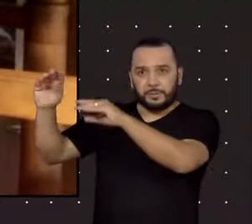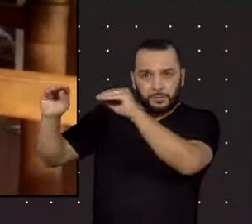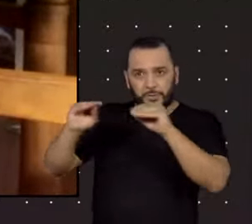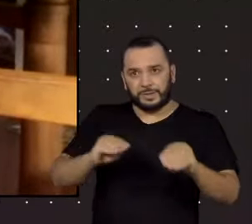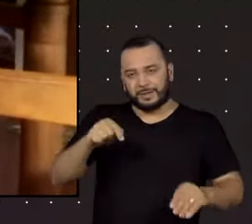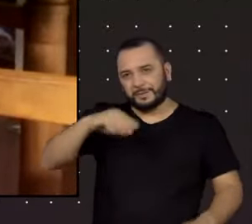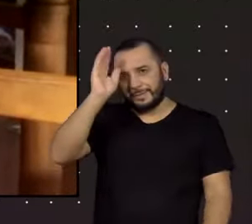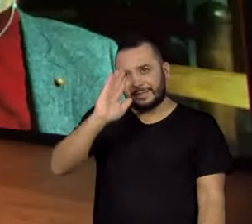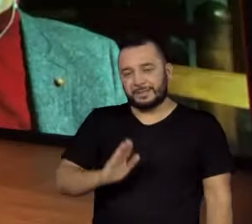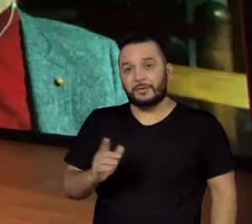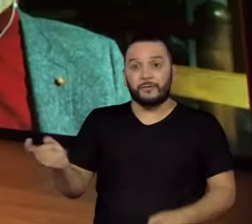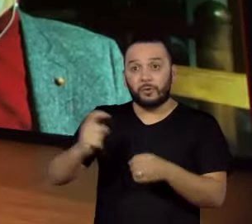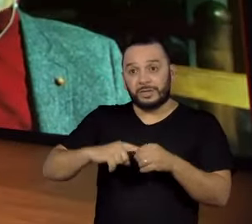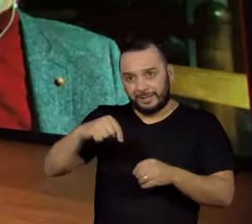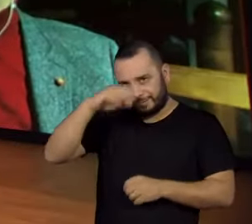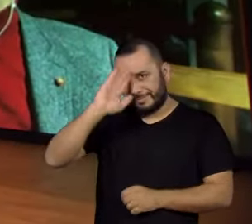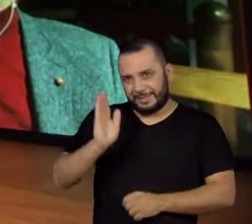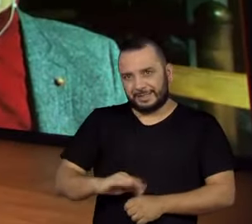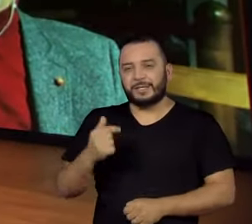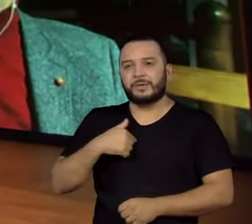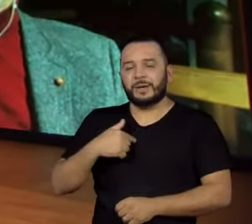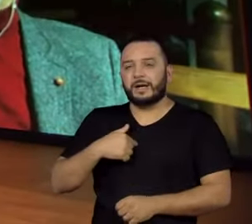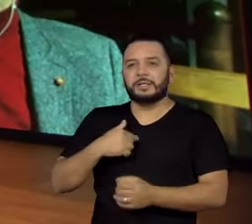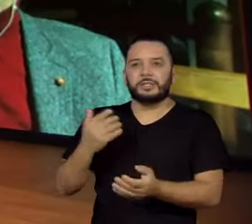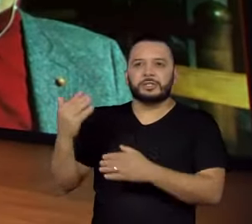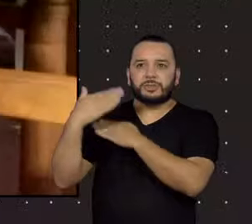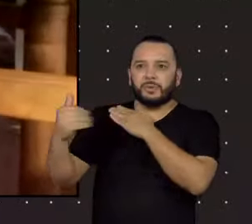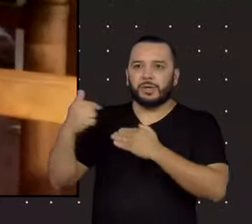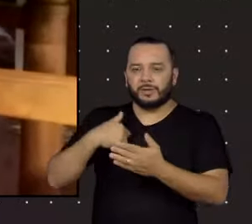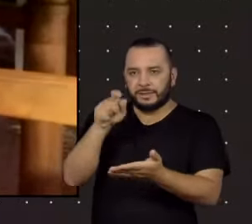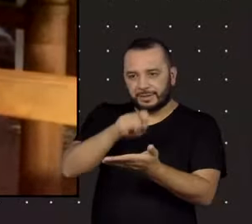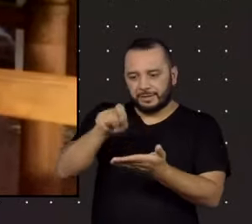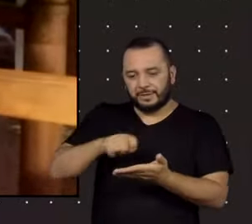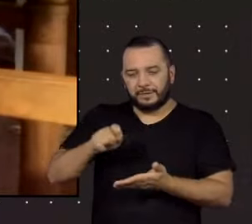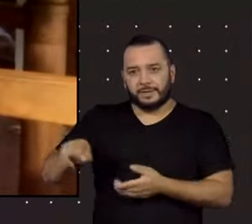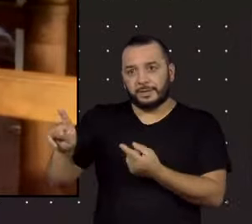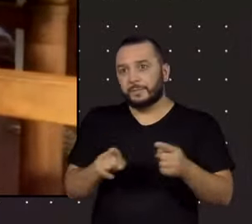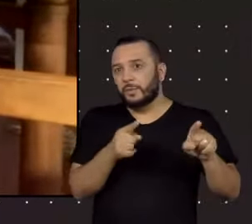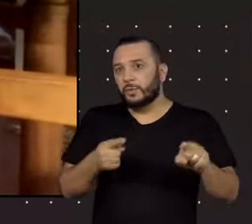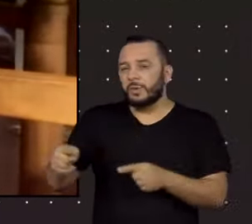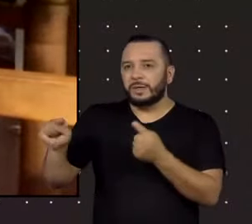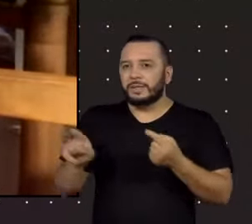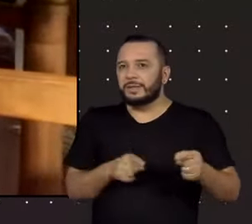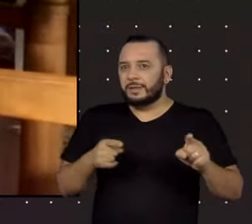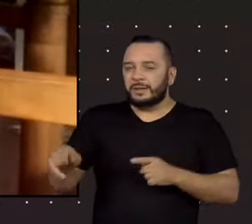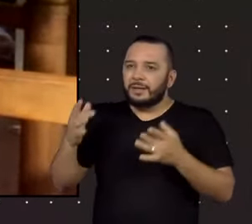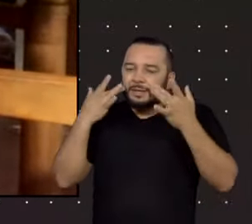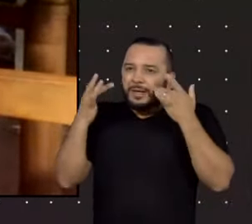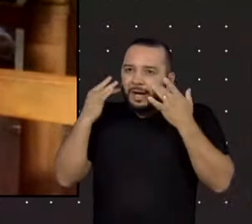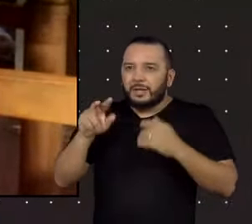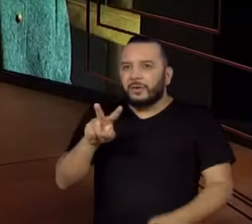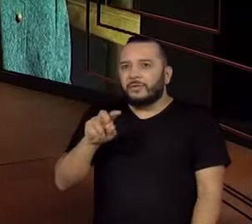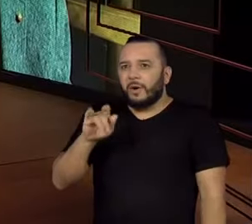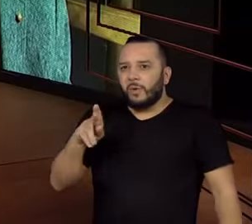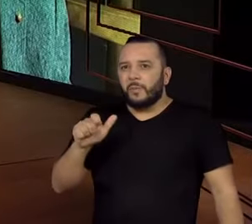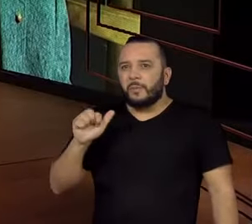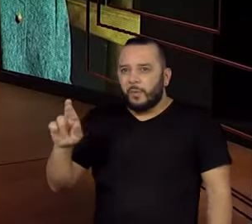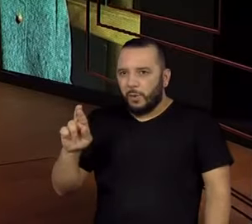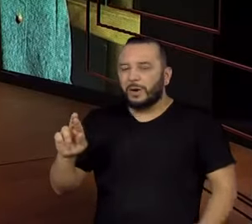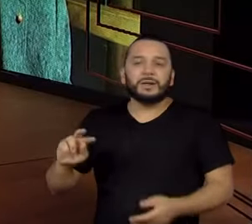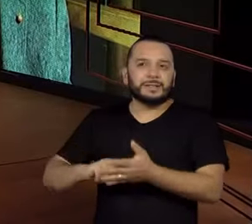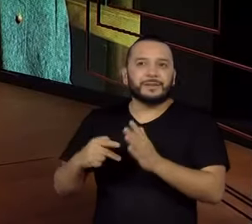convidado pelo Gianni Rato para escrever a trilha sonora de uma peça escrita pelo Valmor Chagas, que se chamava Isso